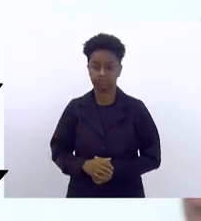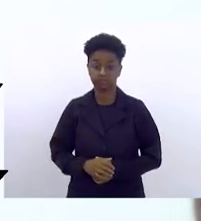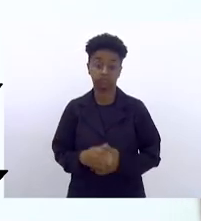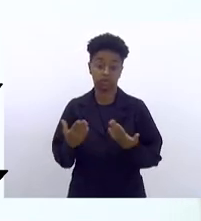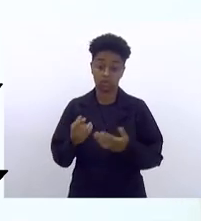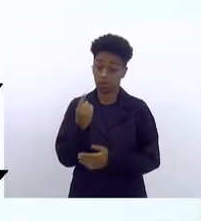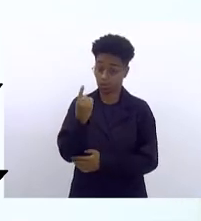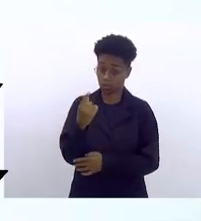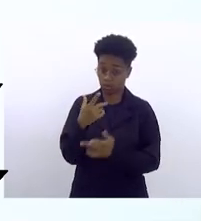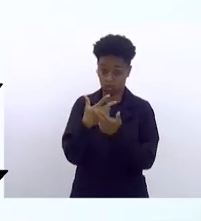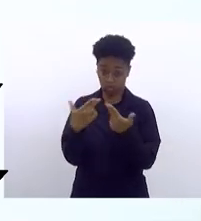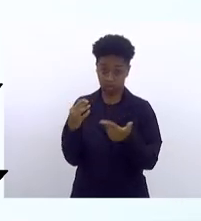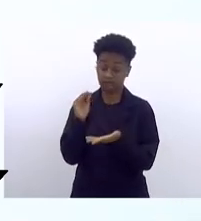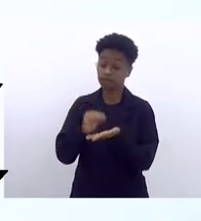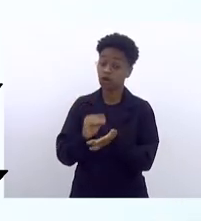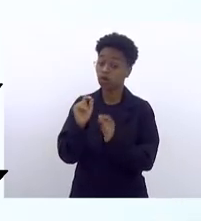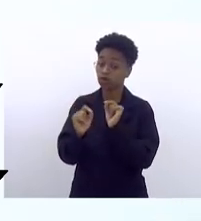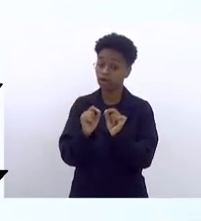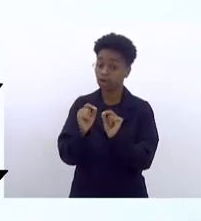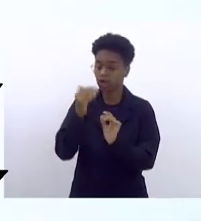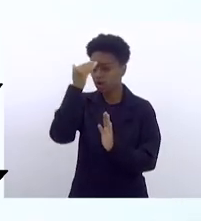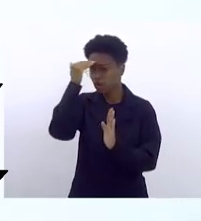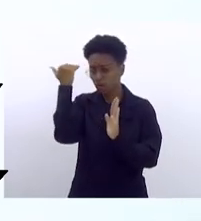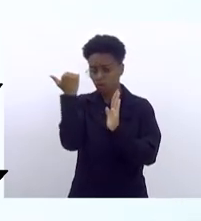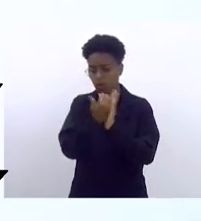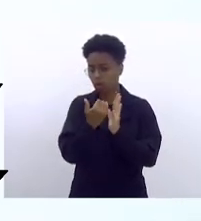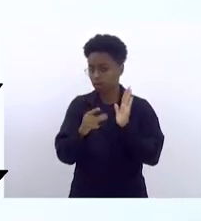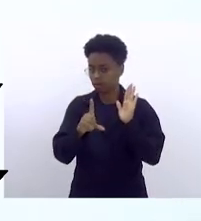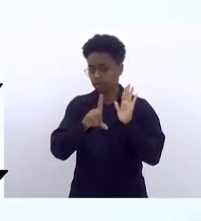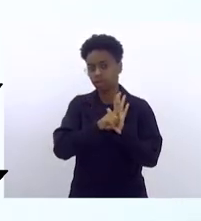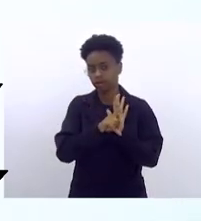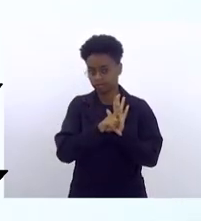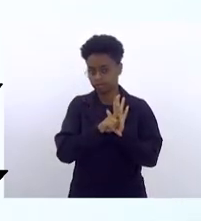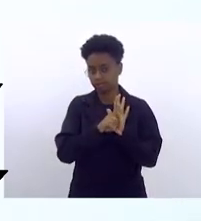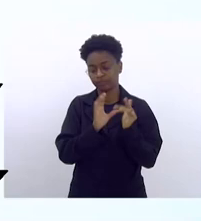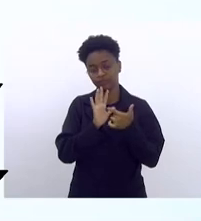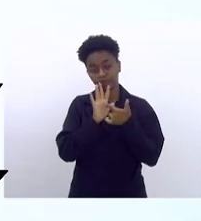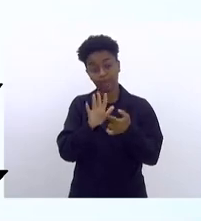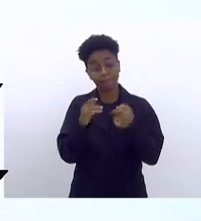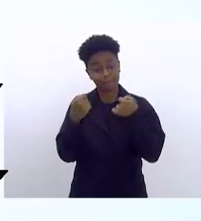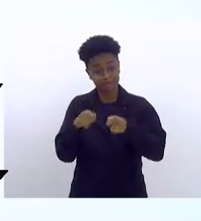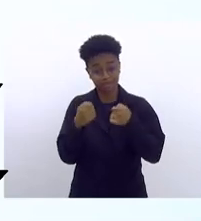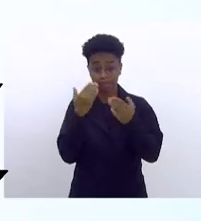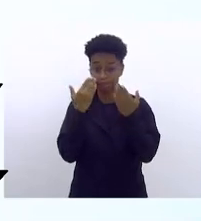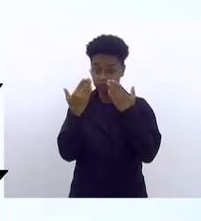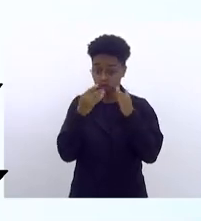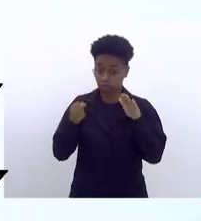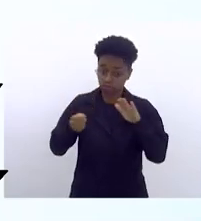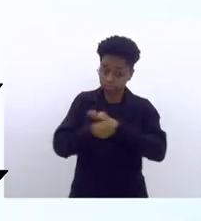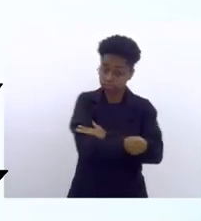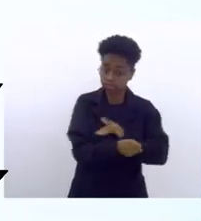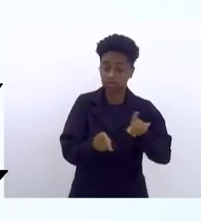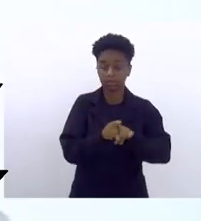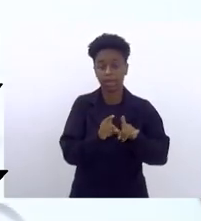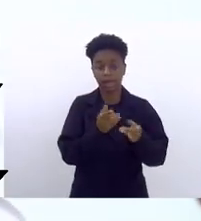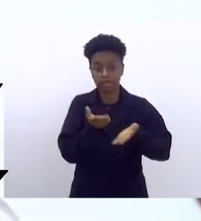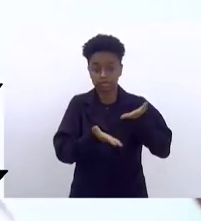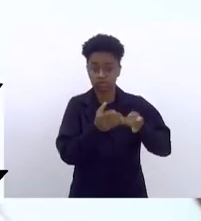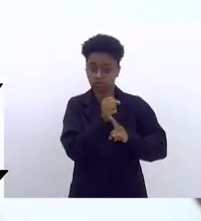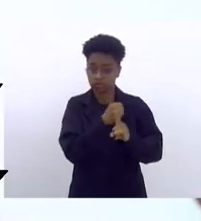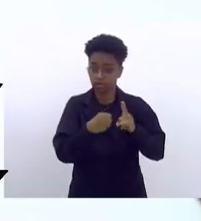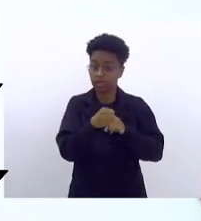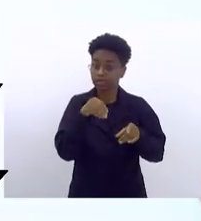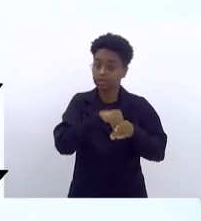das coisas que está faltando é o cumprimento da lei que estabelece que se tenha psicólogos e assistentes sociais nas escolas